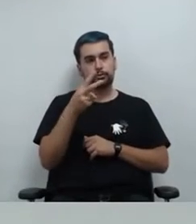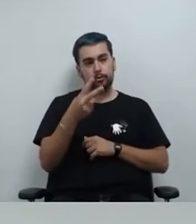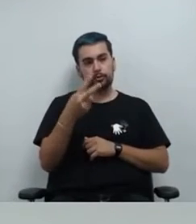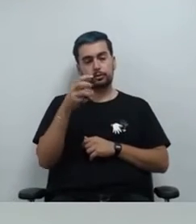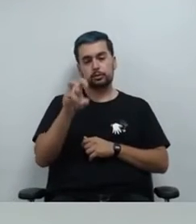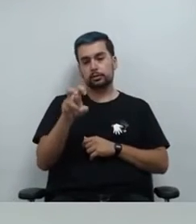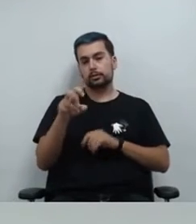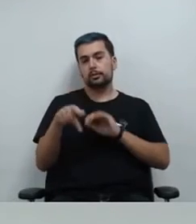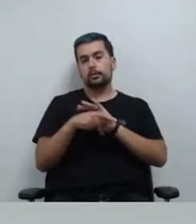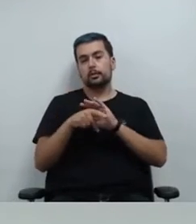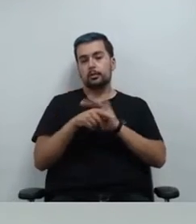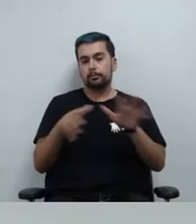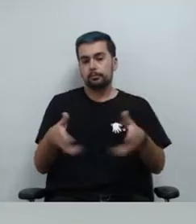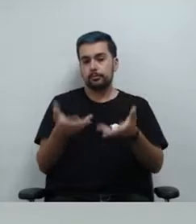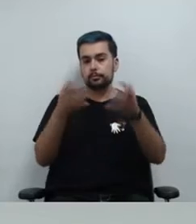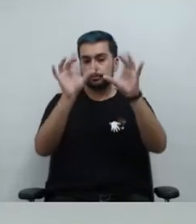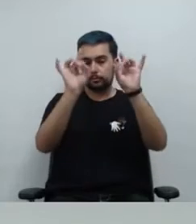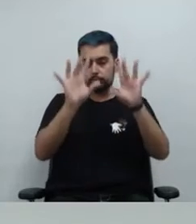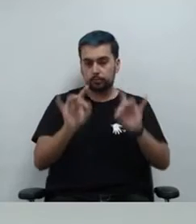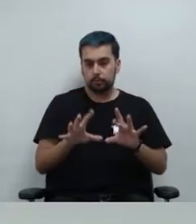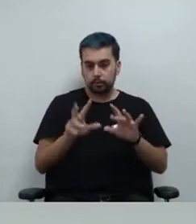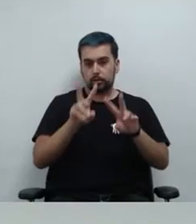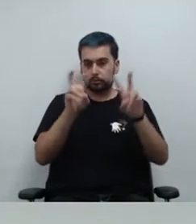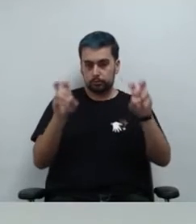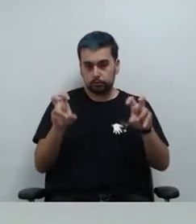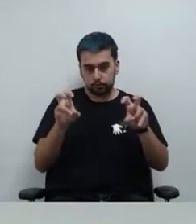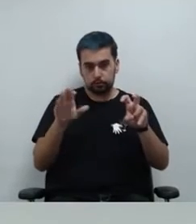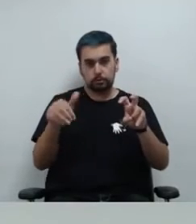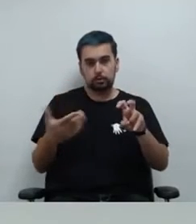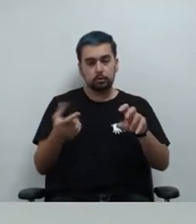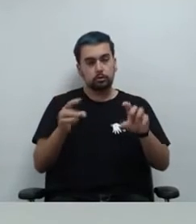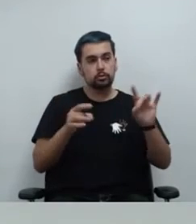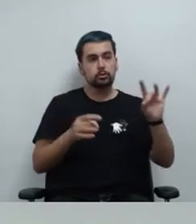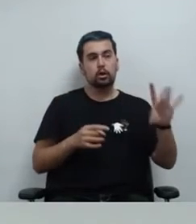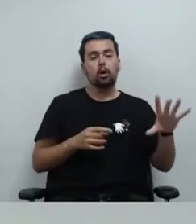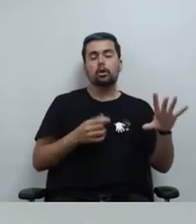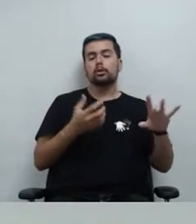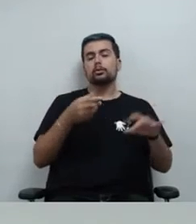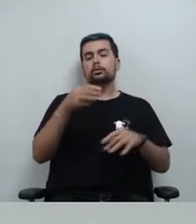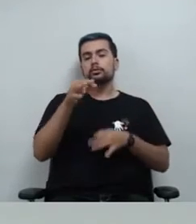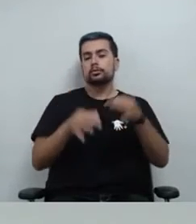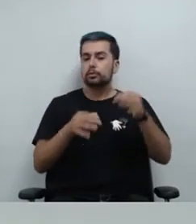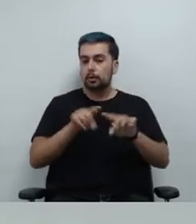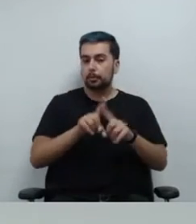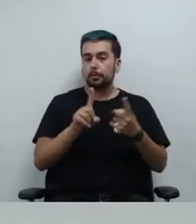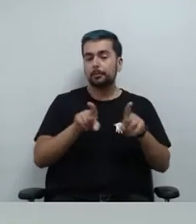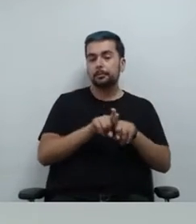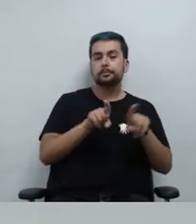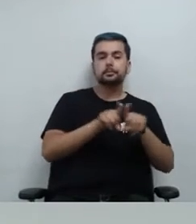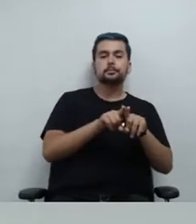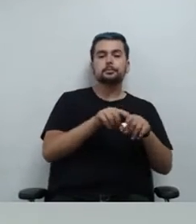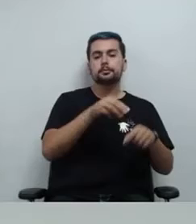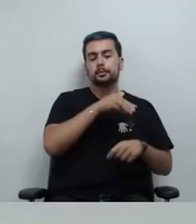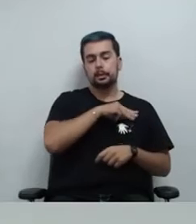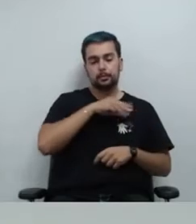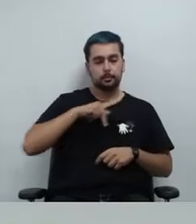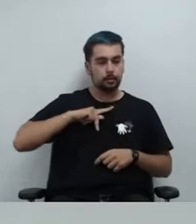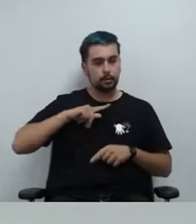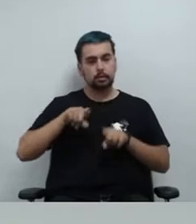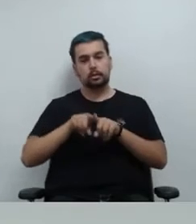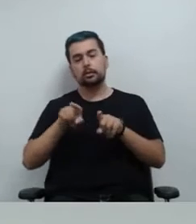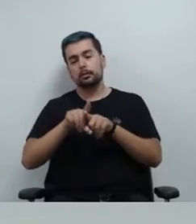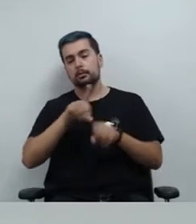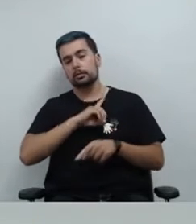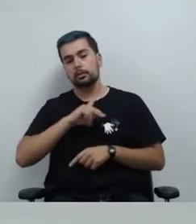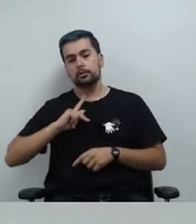Justiça, que incentiva a especialização dessa temática, não só no Judiciário, mas também no âmbito do Ministério Público e das